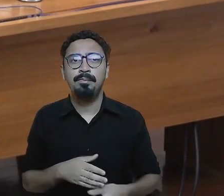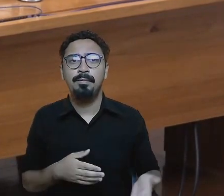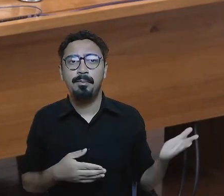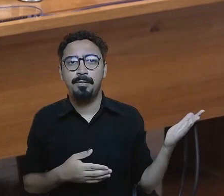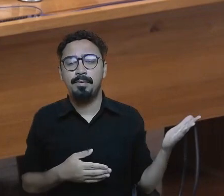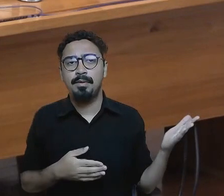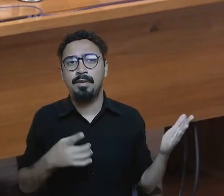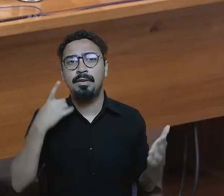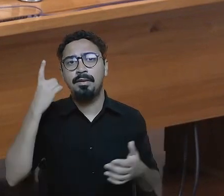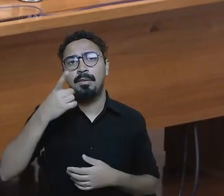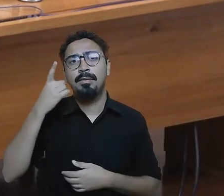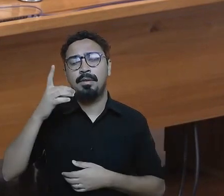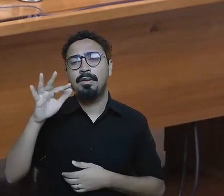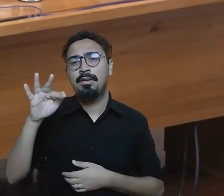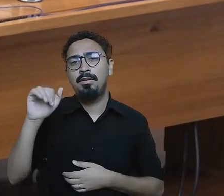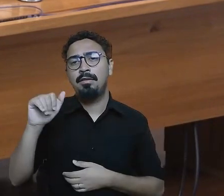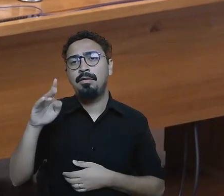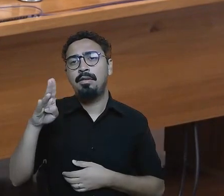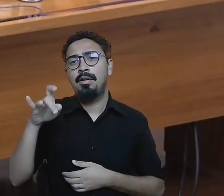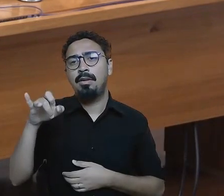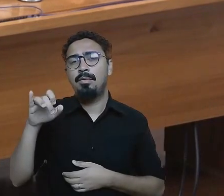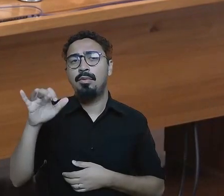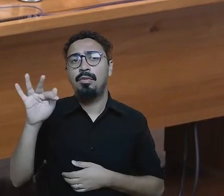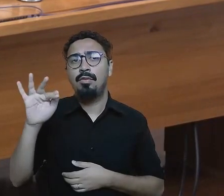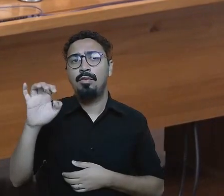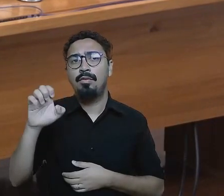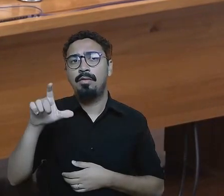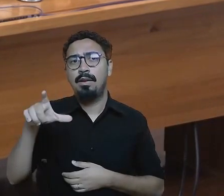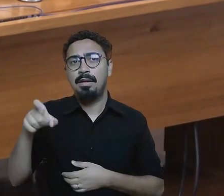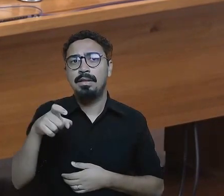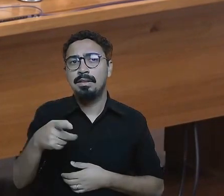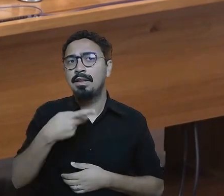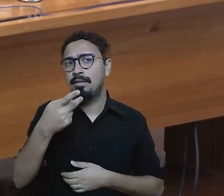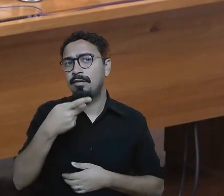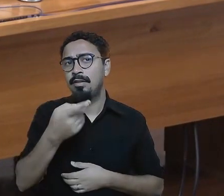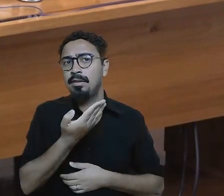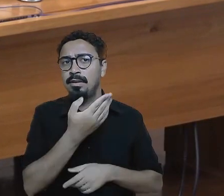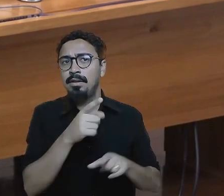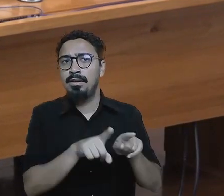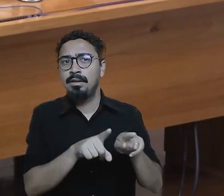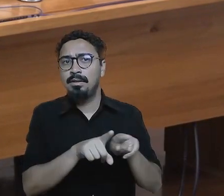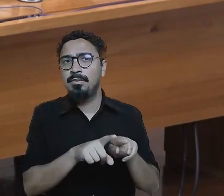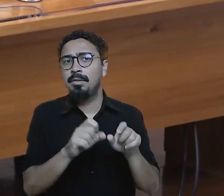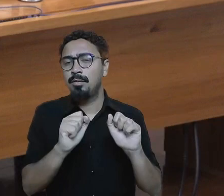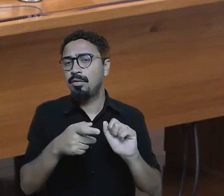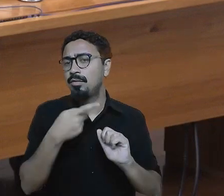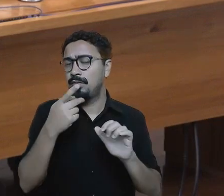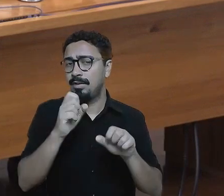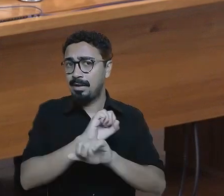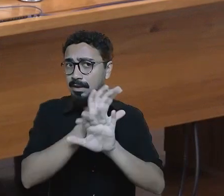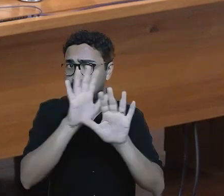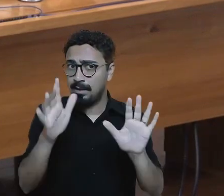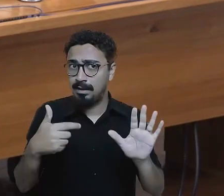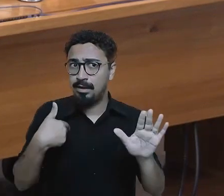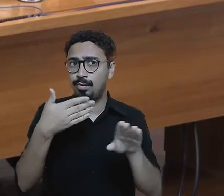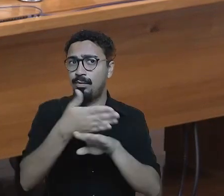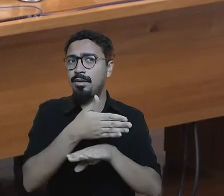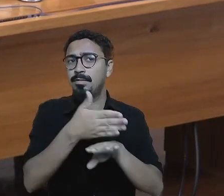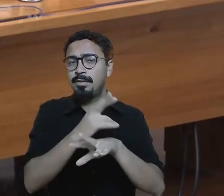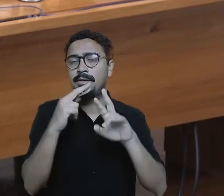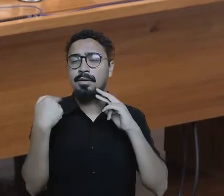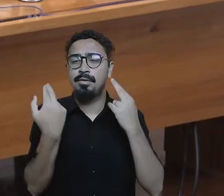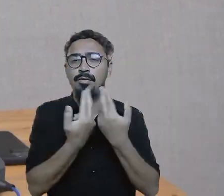é nos pontos que ele elencou aqui eu posso falar com uma certa proficiência porque eu participei das reuniões enquanto